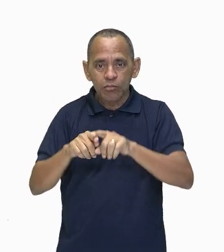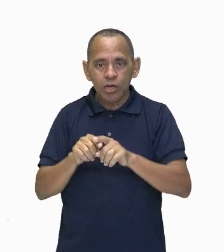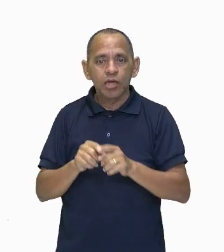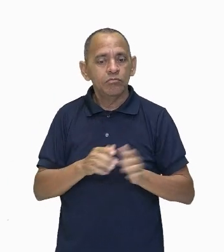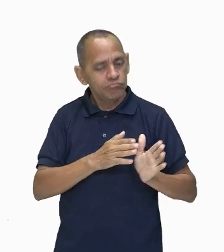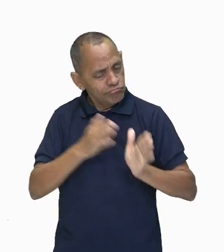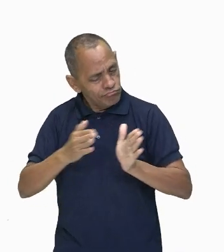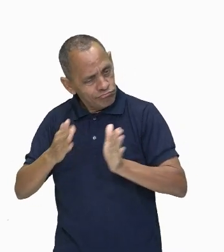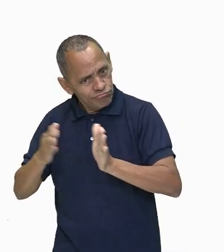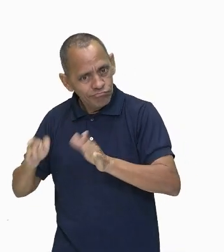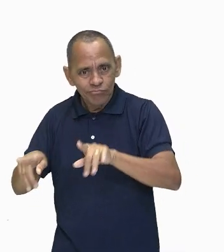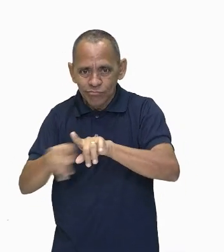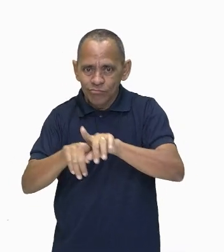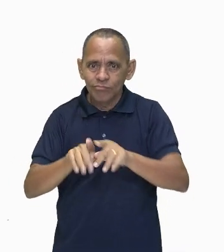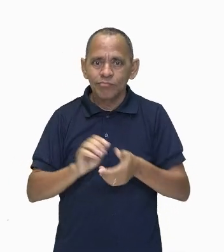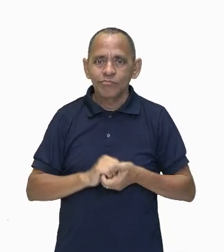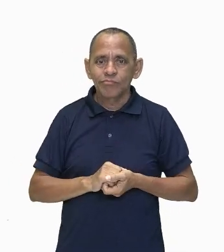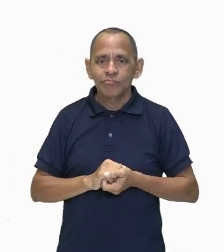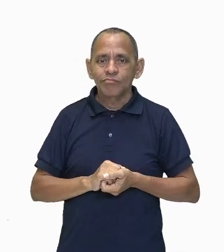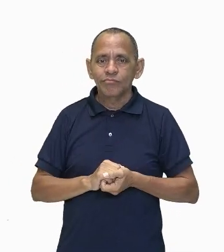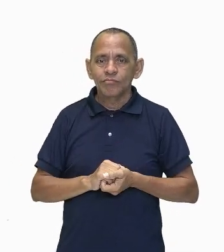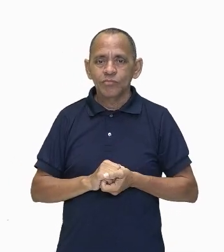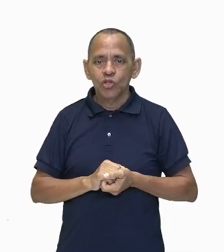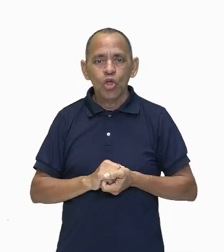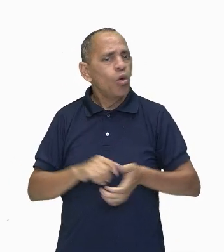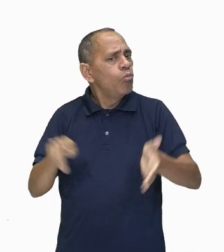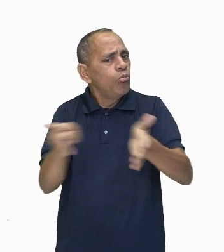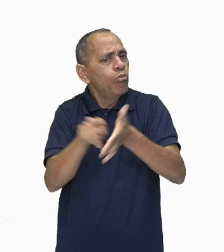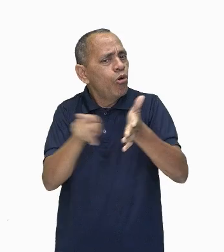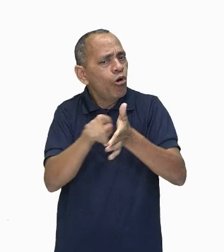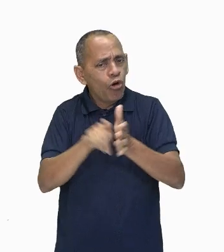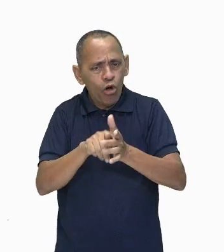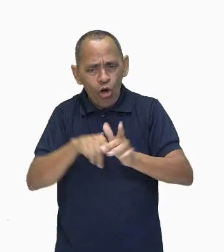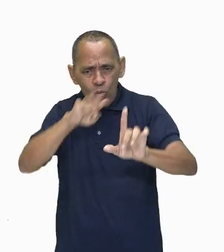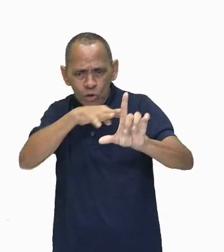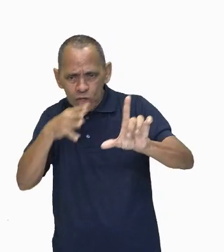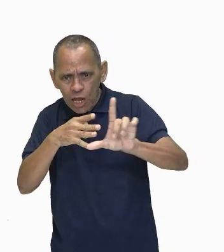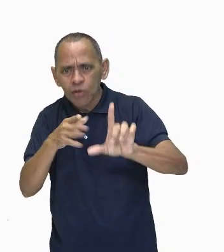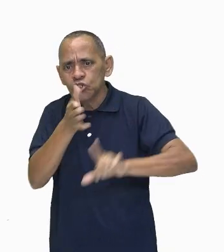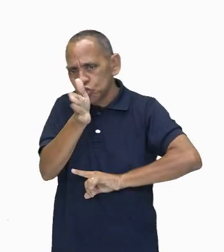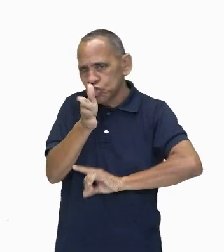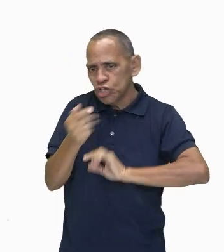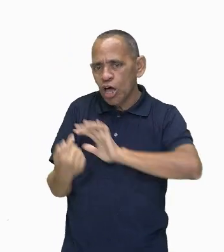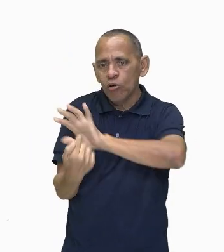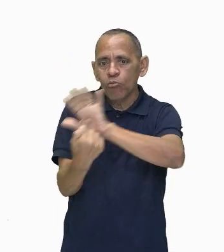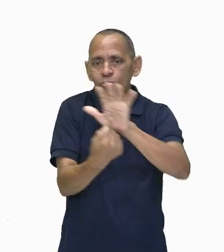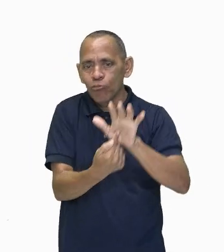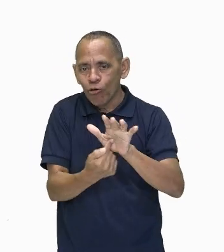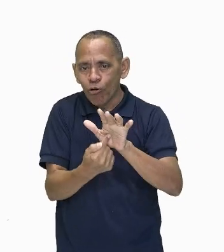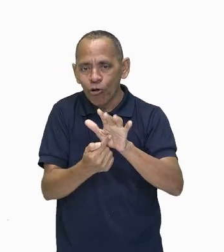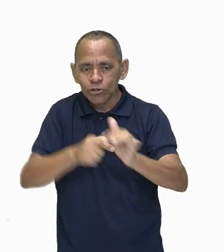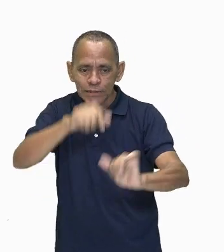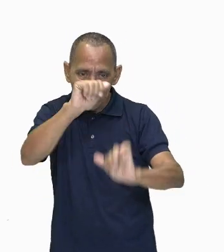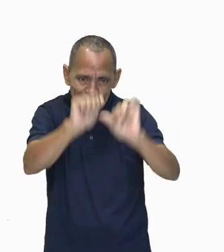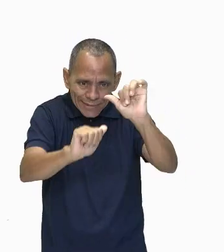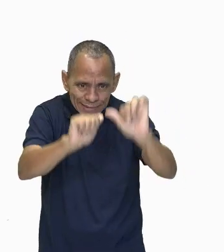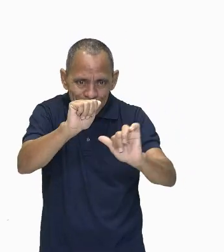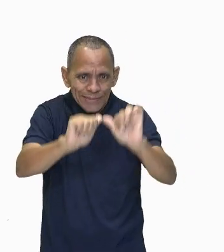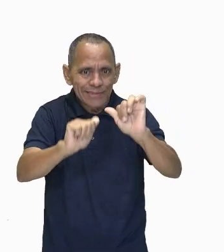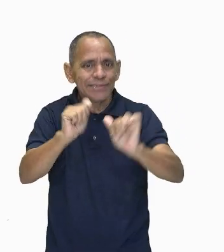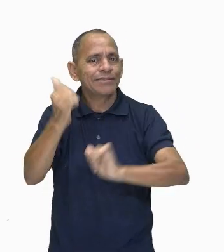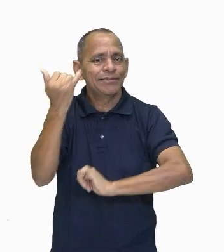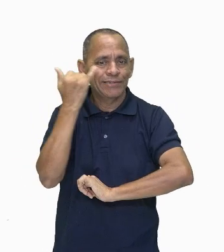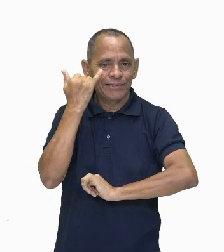tá? Então, o próprio gráfico já traz para a gente, né, uma análise dos dados, né?